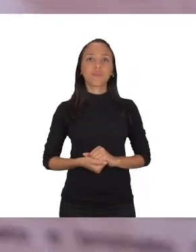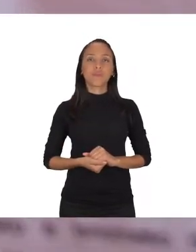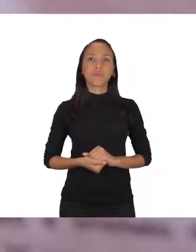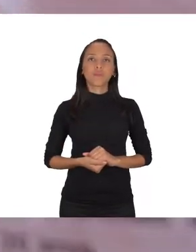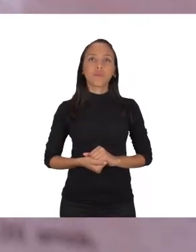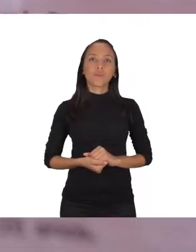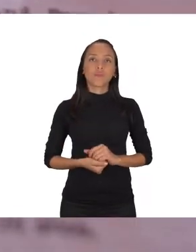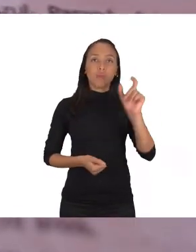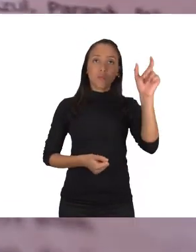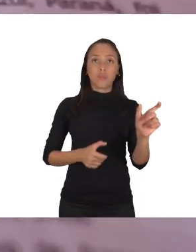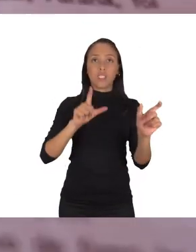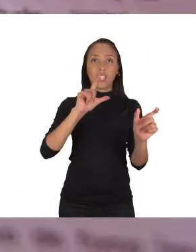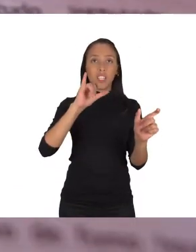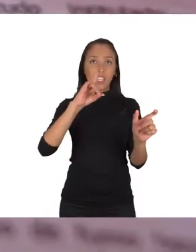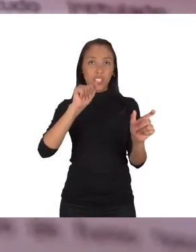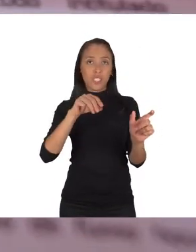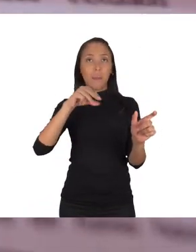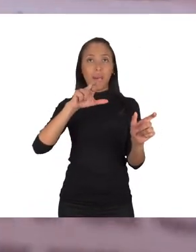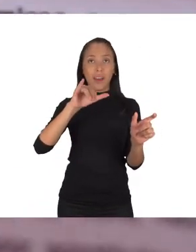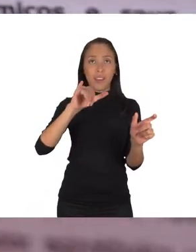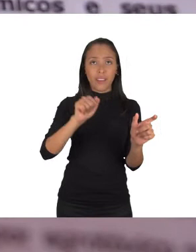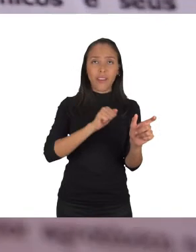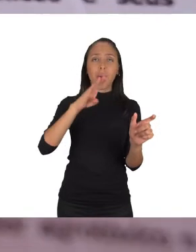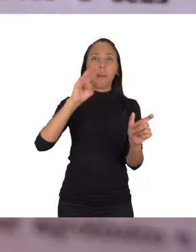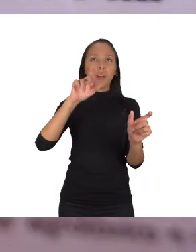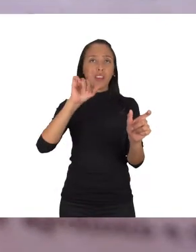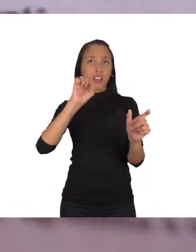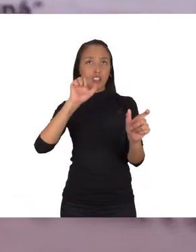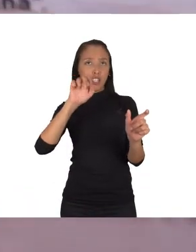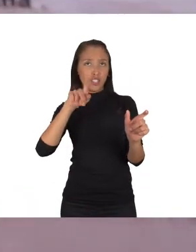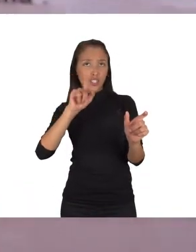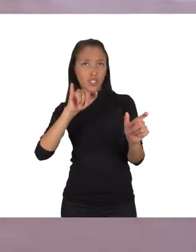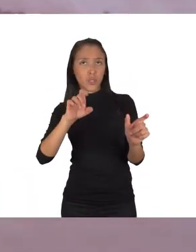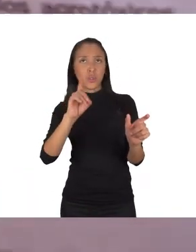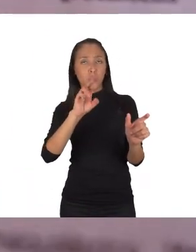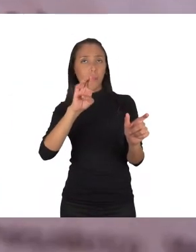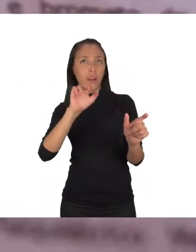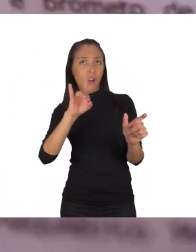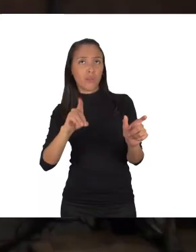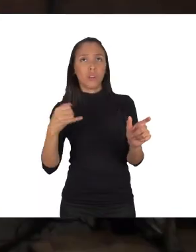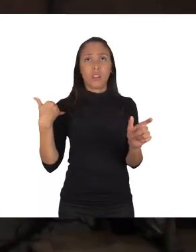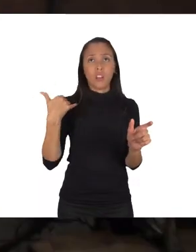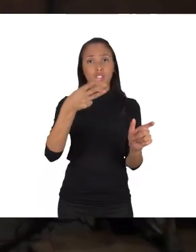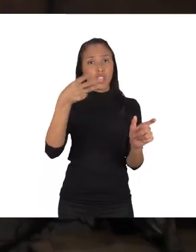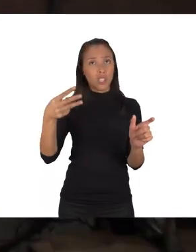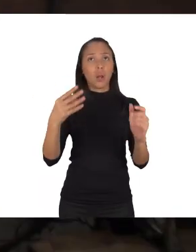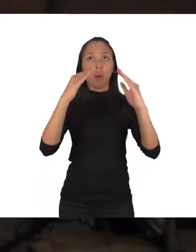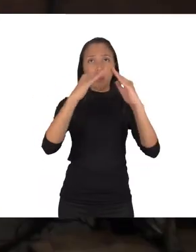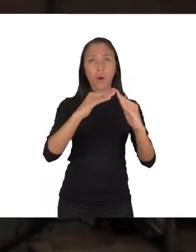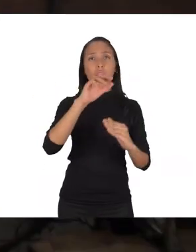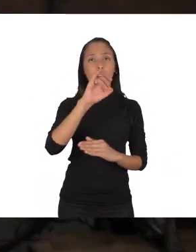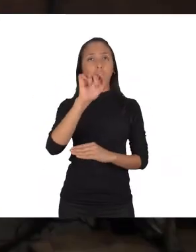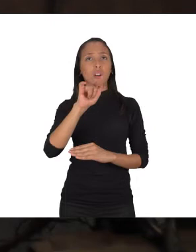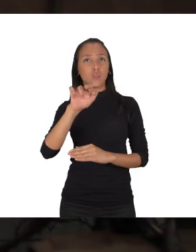A senhora Lídia Maria Bandacheschi do Prado, 33 anos, residente em Rio Azul, Paraná, com história de exposição